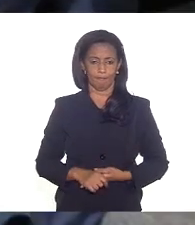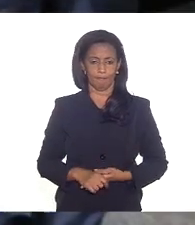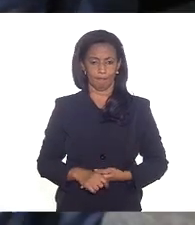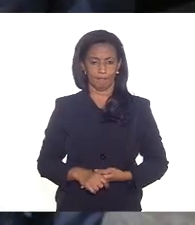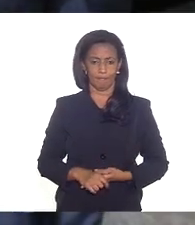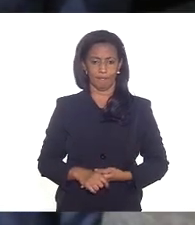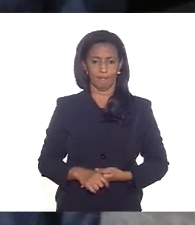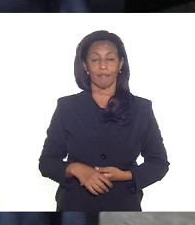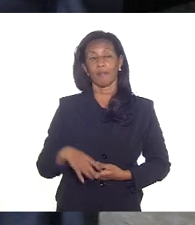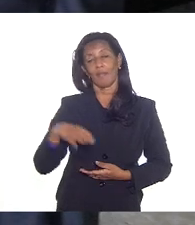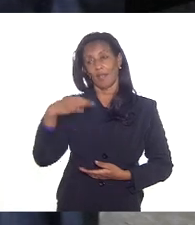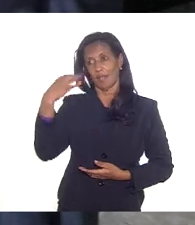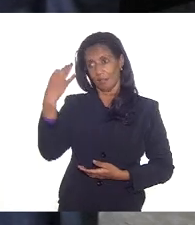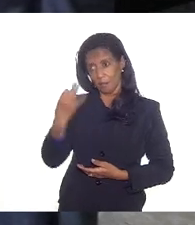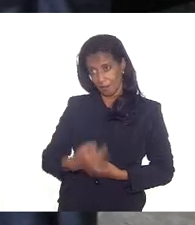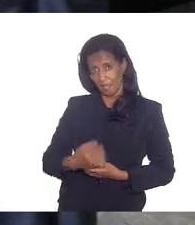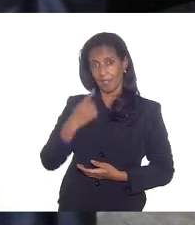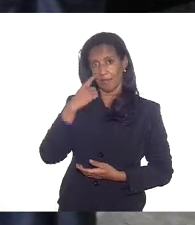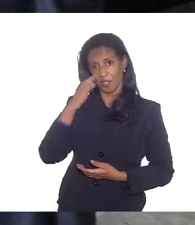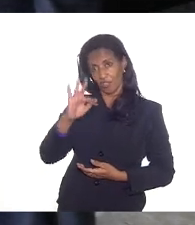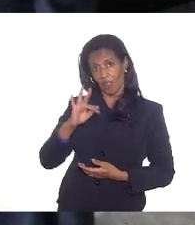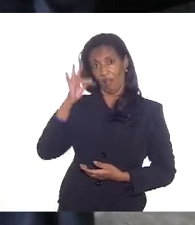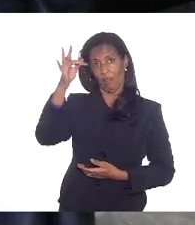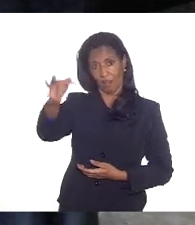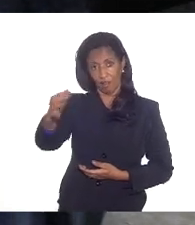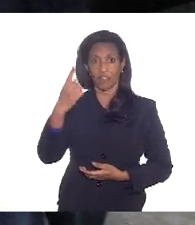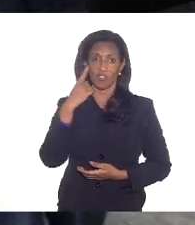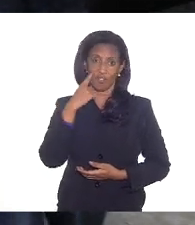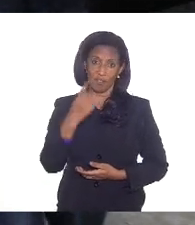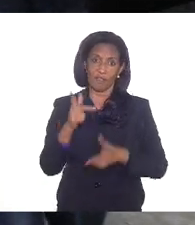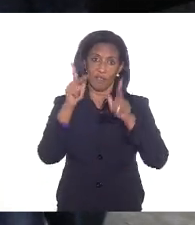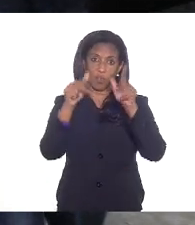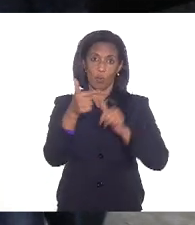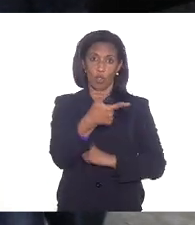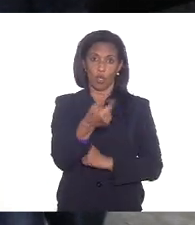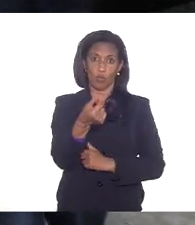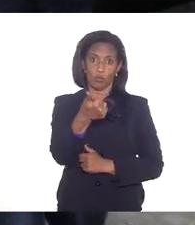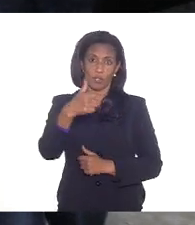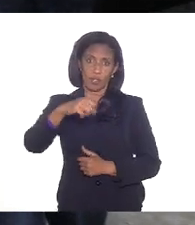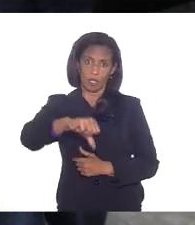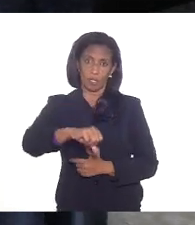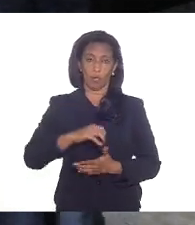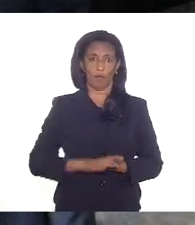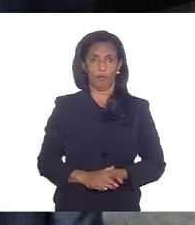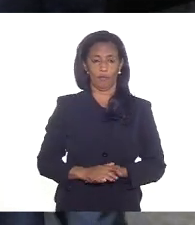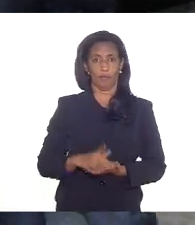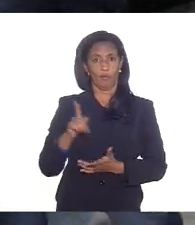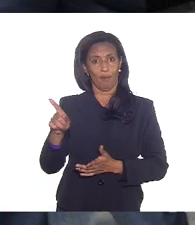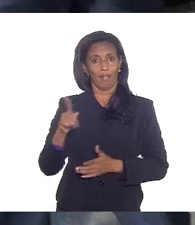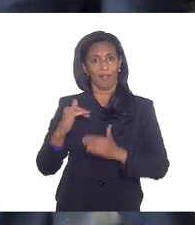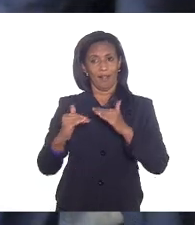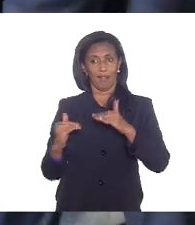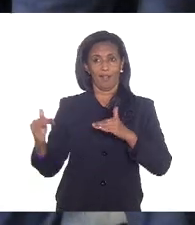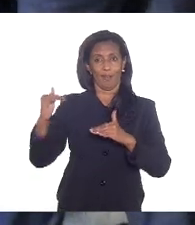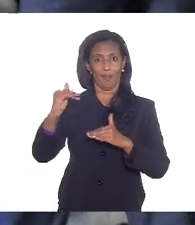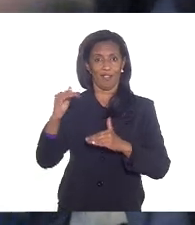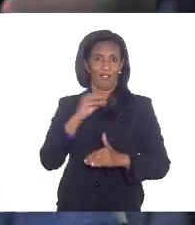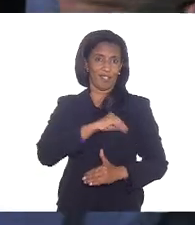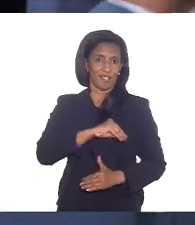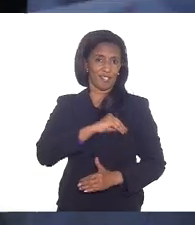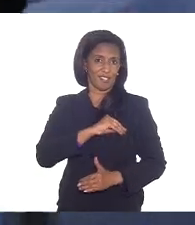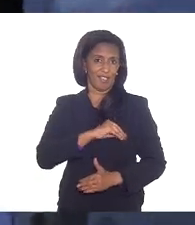certamente a gente vai ver o impacto financeiro lá na frente como a gente viu em 2019 com aquela proposição que aumentava